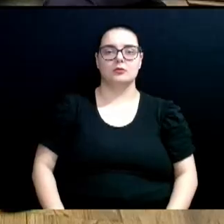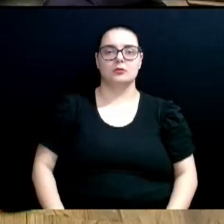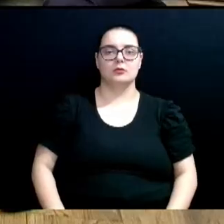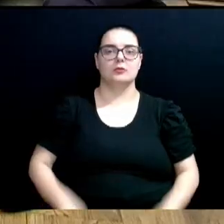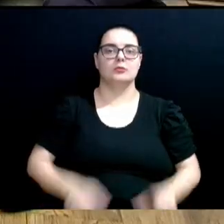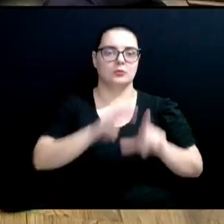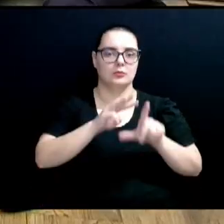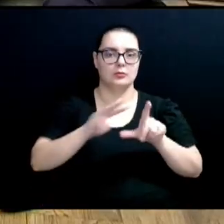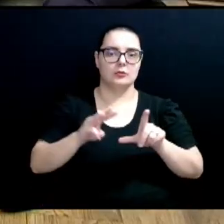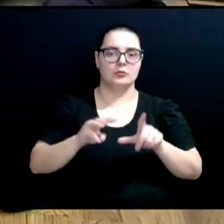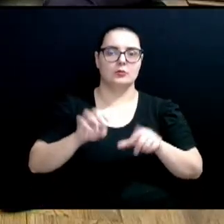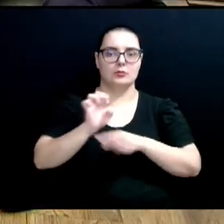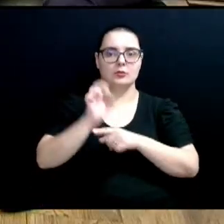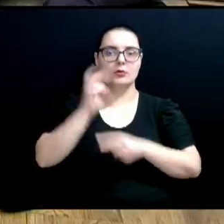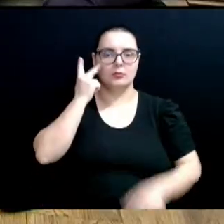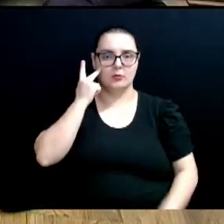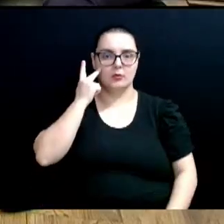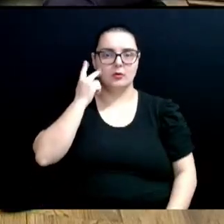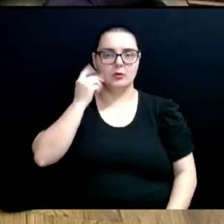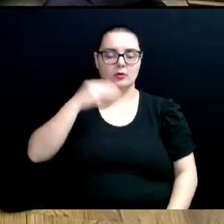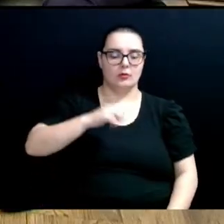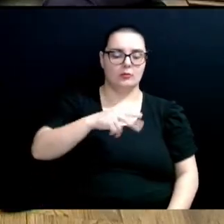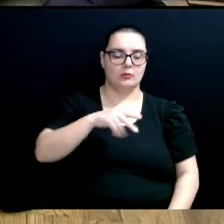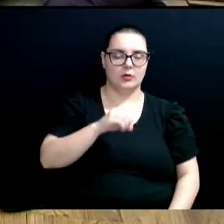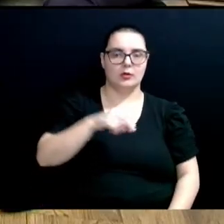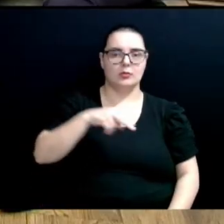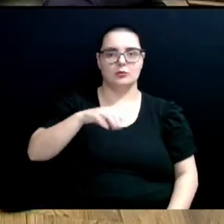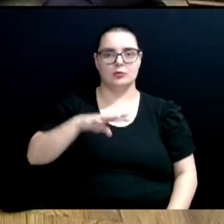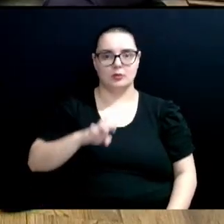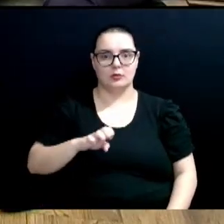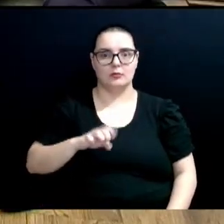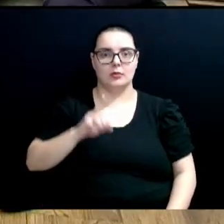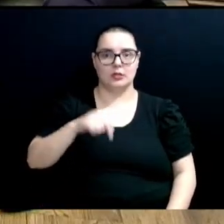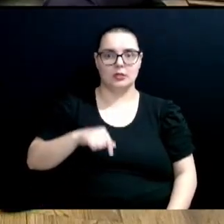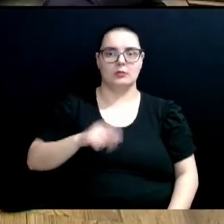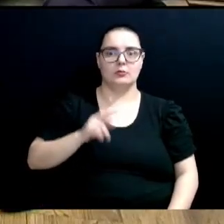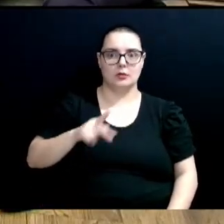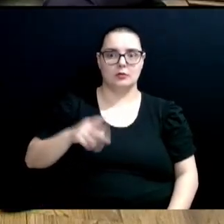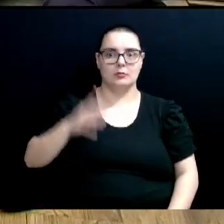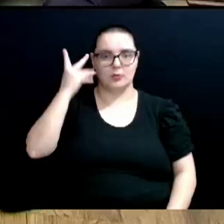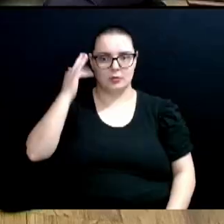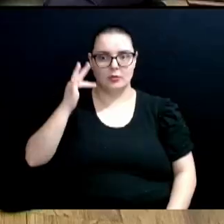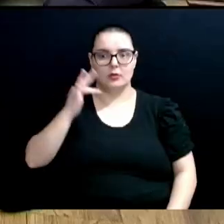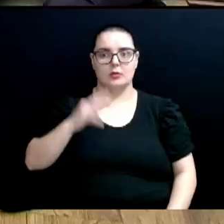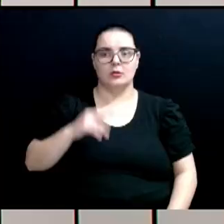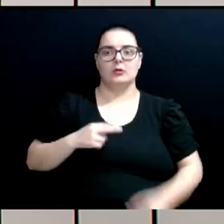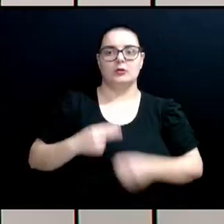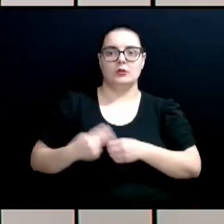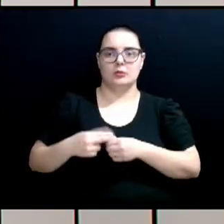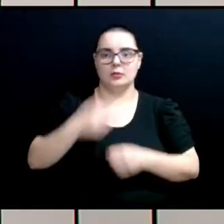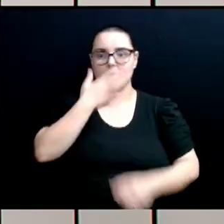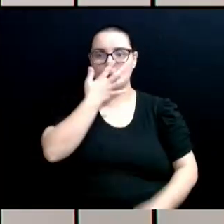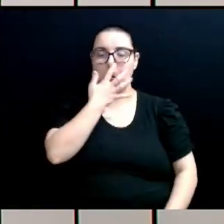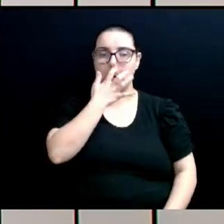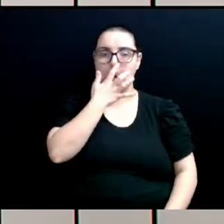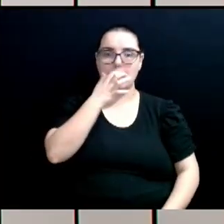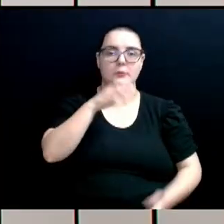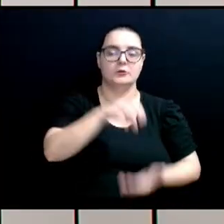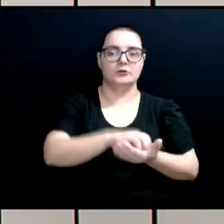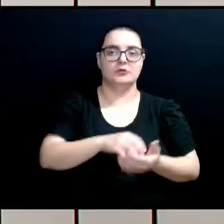São Paulo com o Marcos Nobre, que é professor titular de filosofia da Unicamp, pesquisador do Centro Brasileiro de